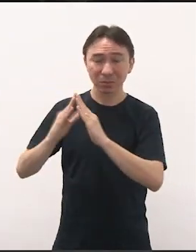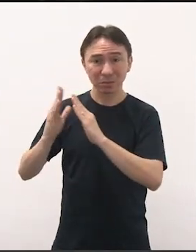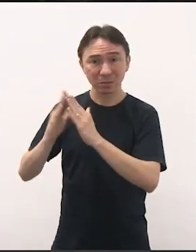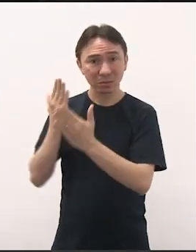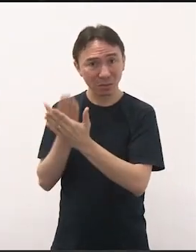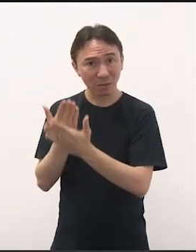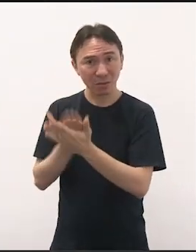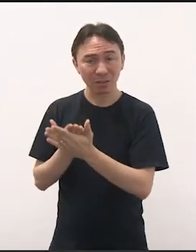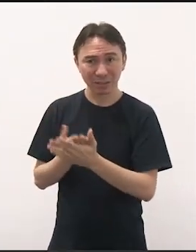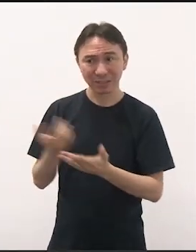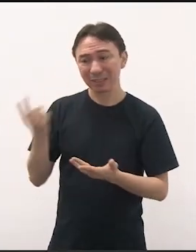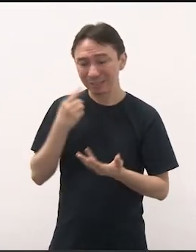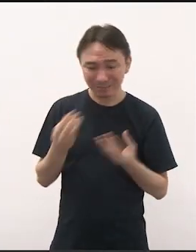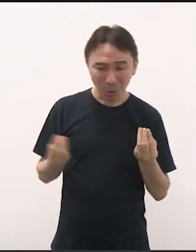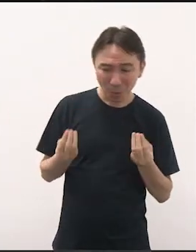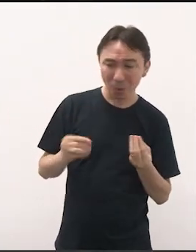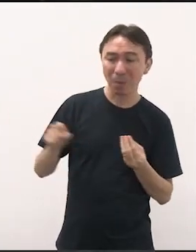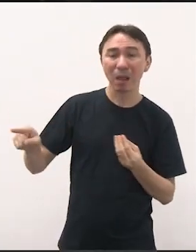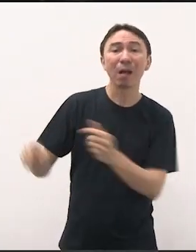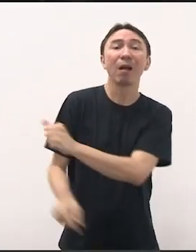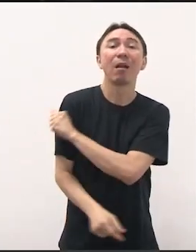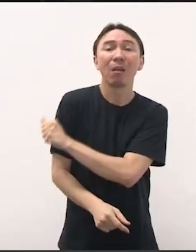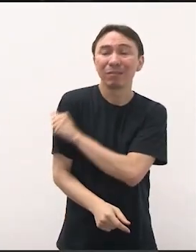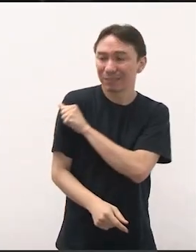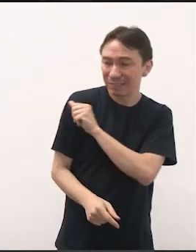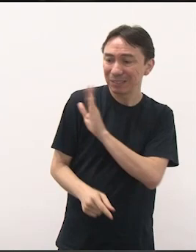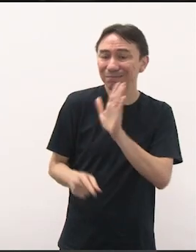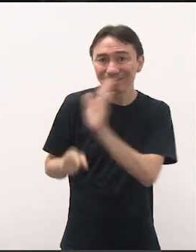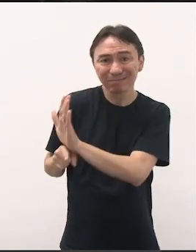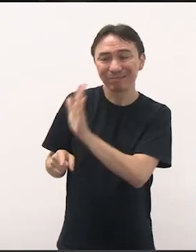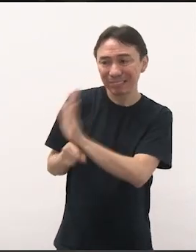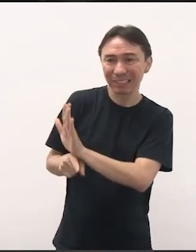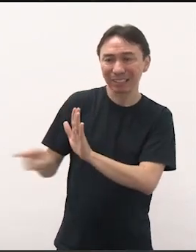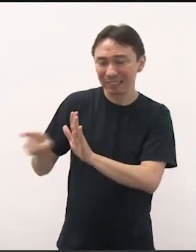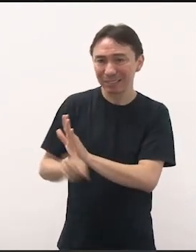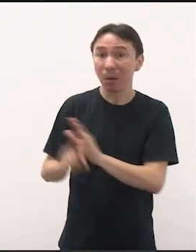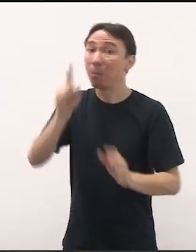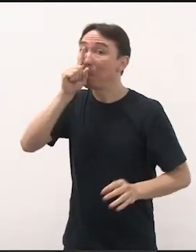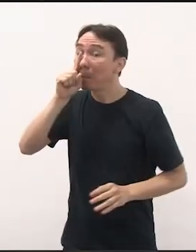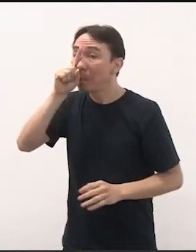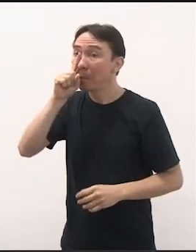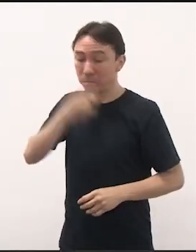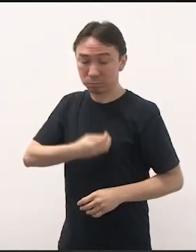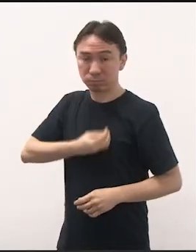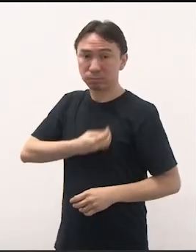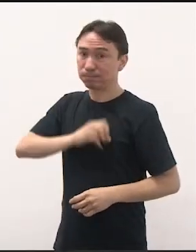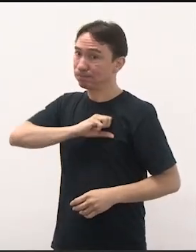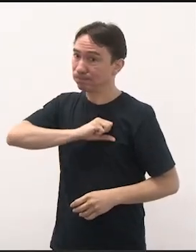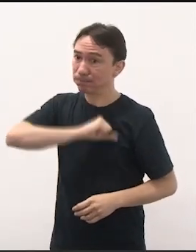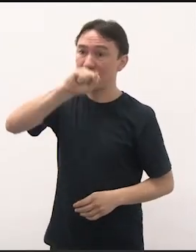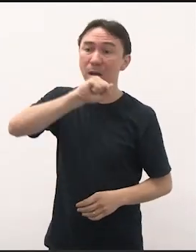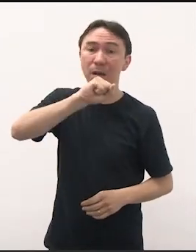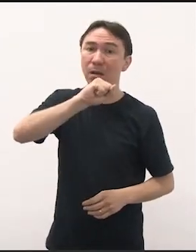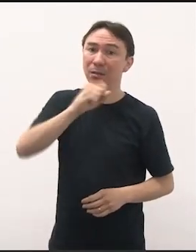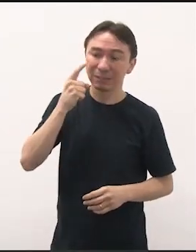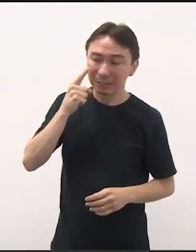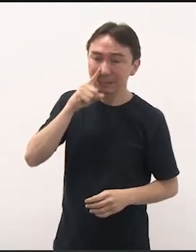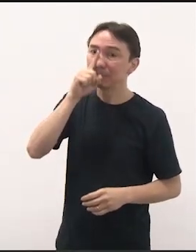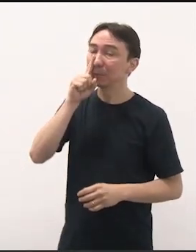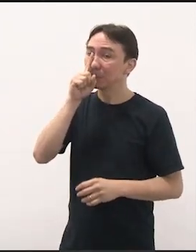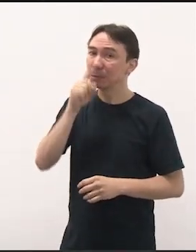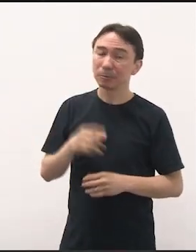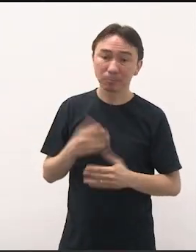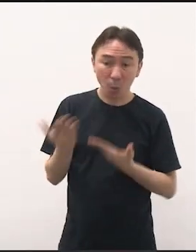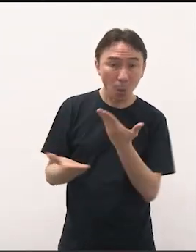com sofrimento e, eventualmente, com risco de suicídio. Né? Então, a gente também lança a mão, em parceria com o Conviva, de